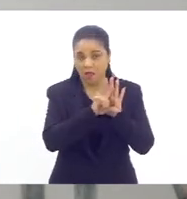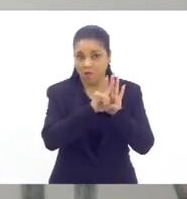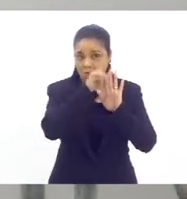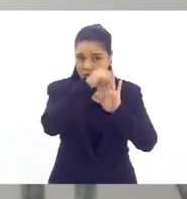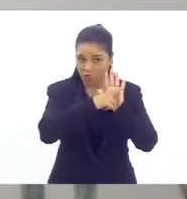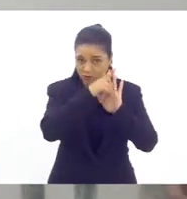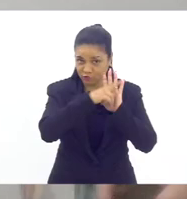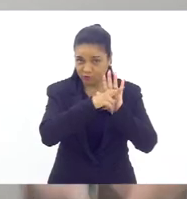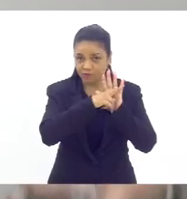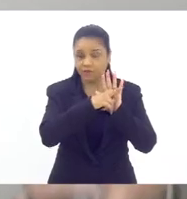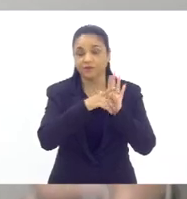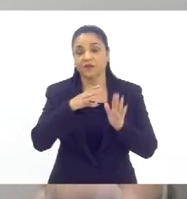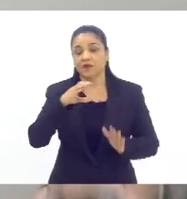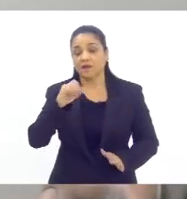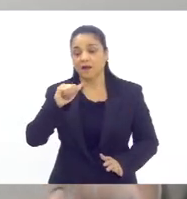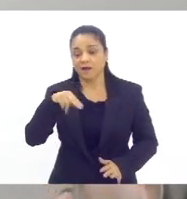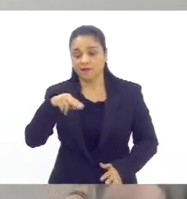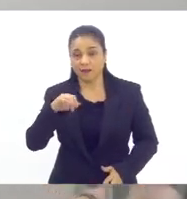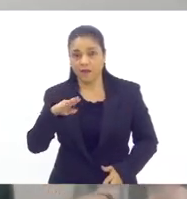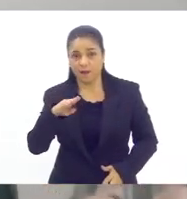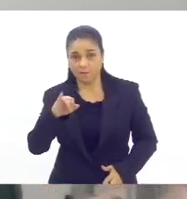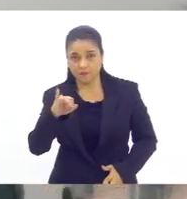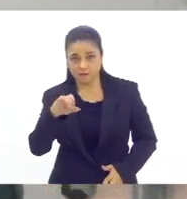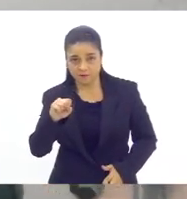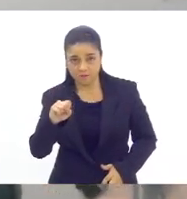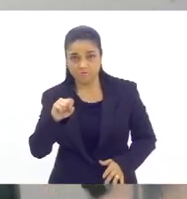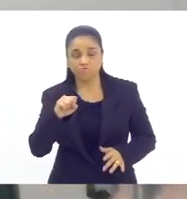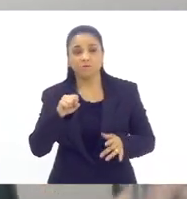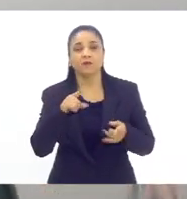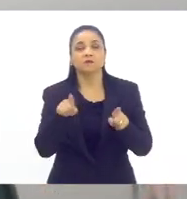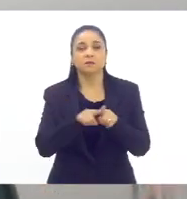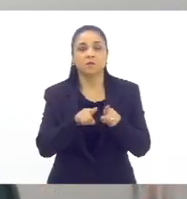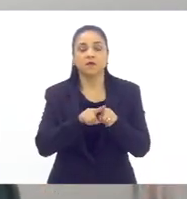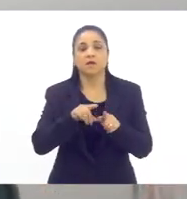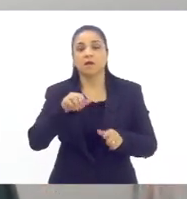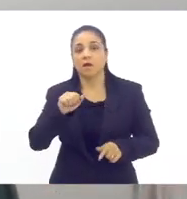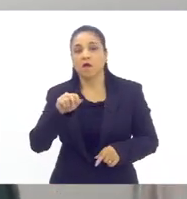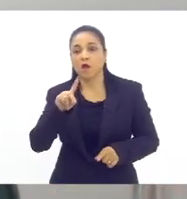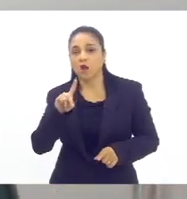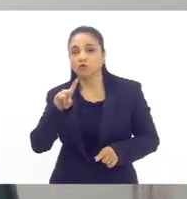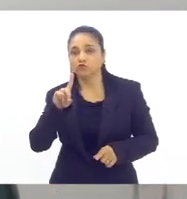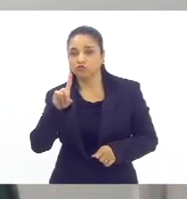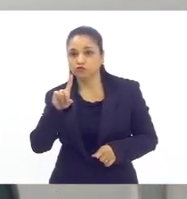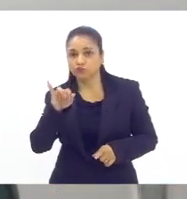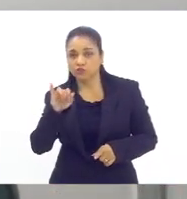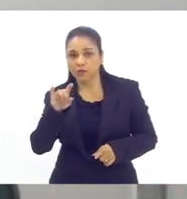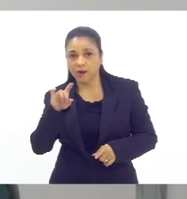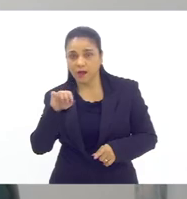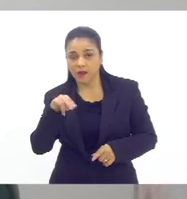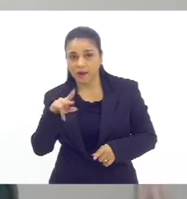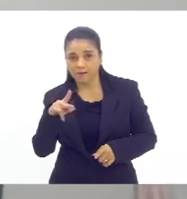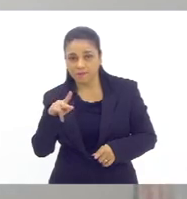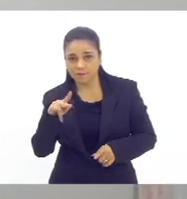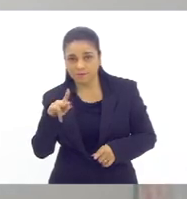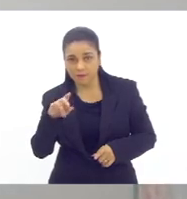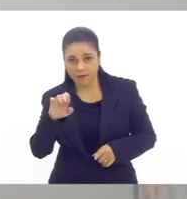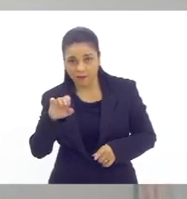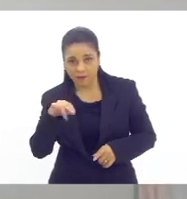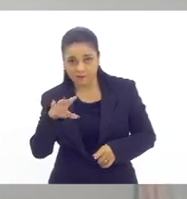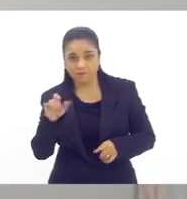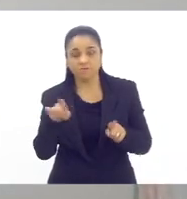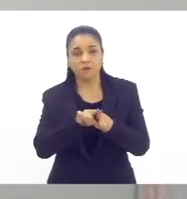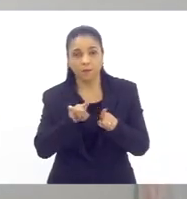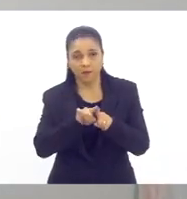cannabis medicinal é uma delas audiência de Custódia é outra e câmera nos uniformes é outra ou seja